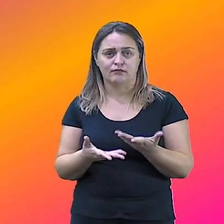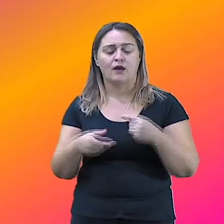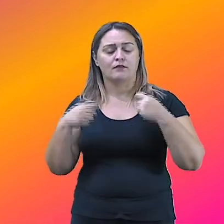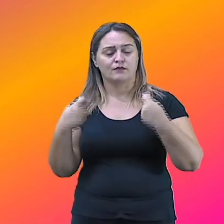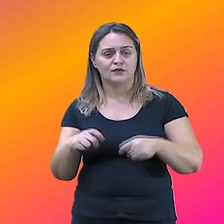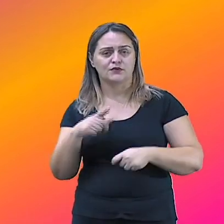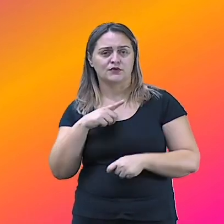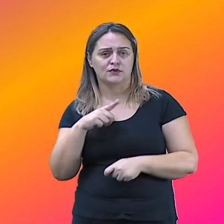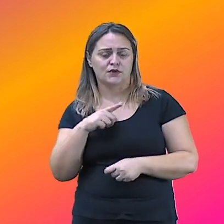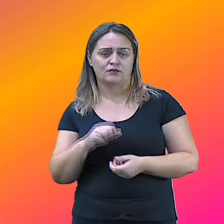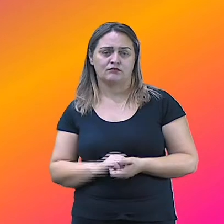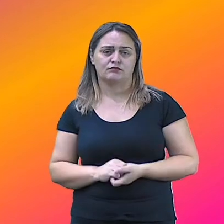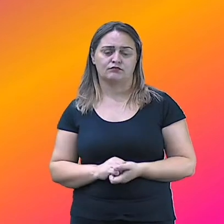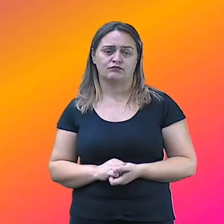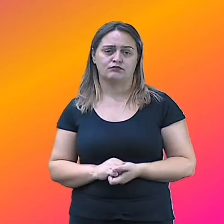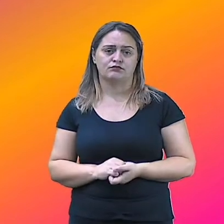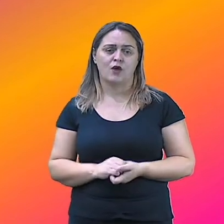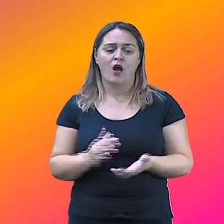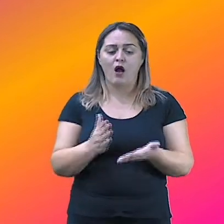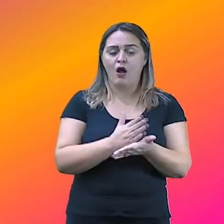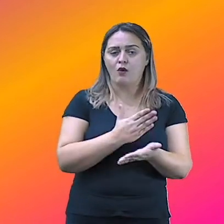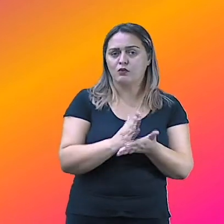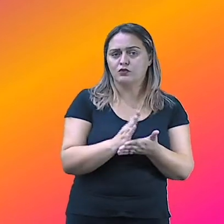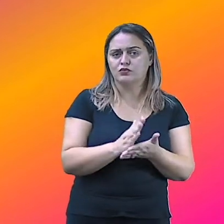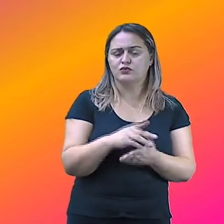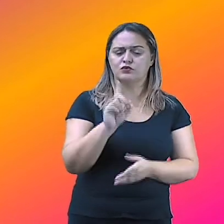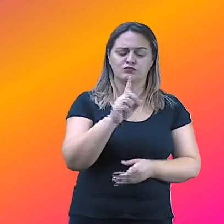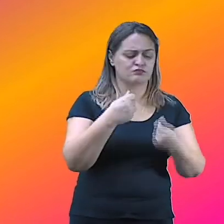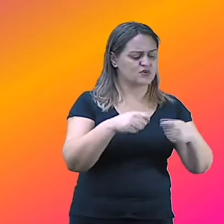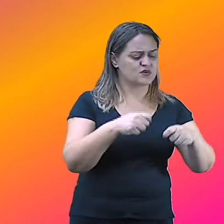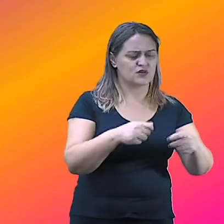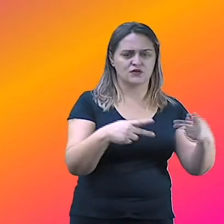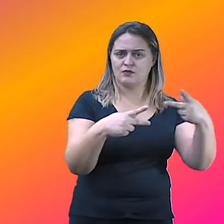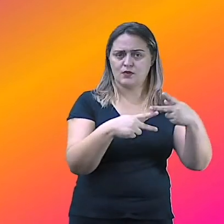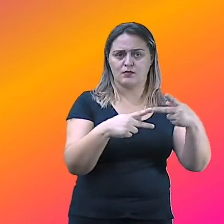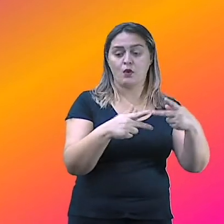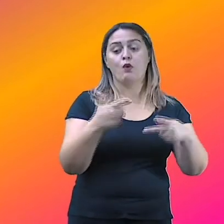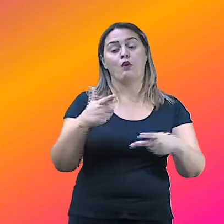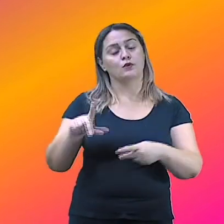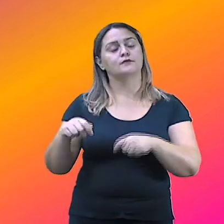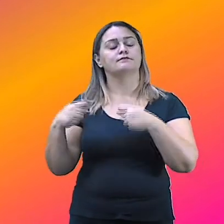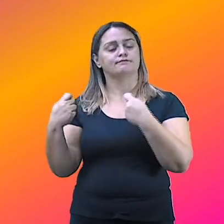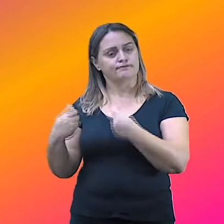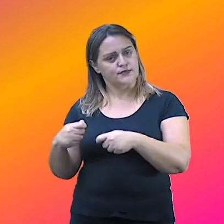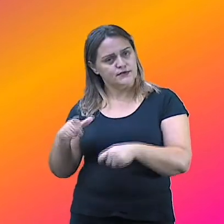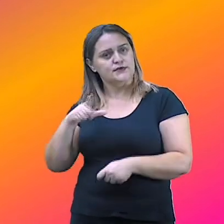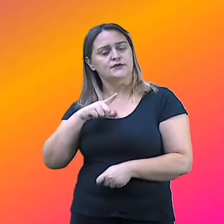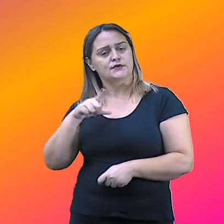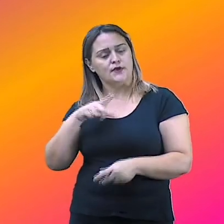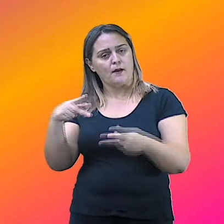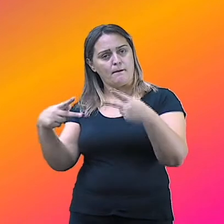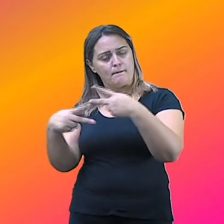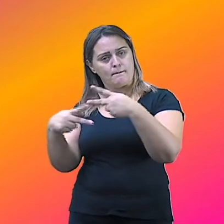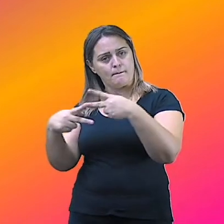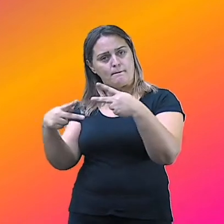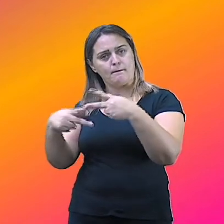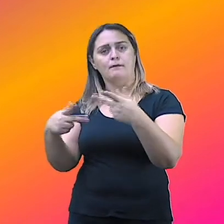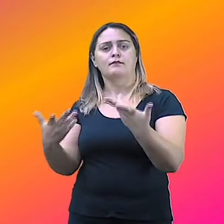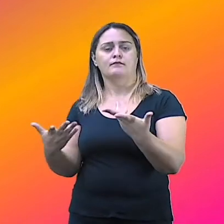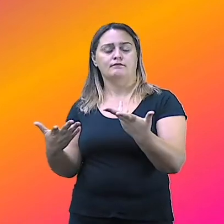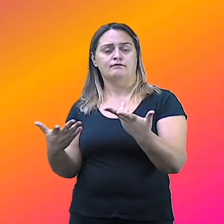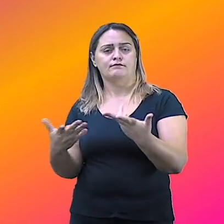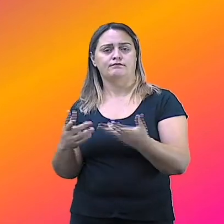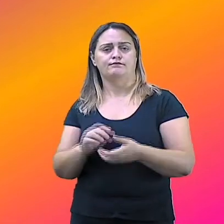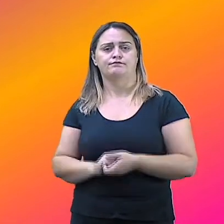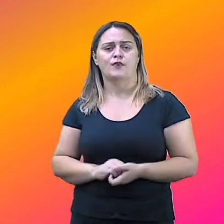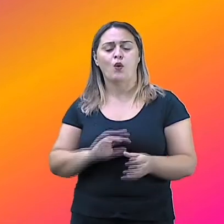complementos. Uns sem preposição, outros com a utilização da preposição. Então,